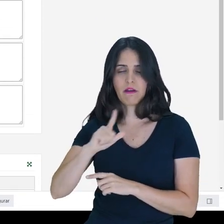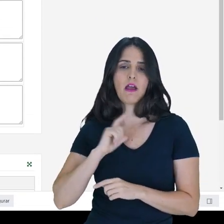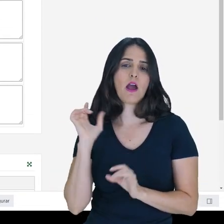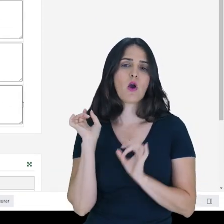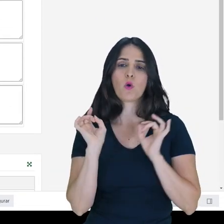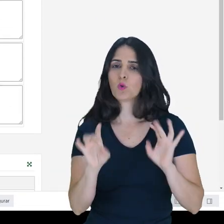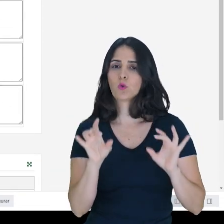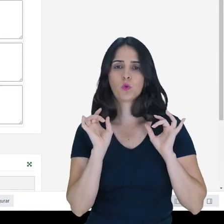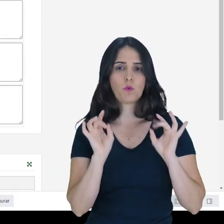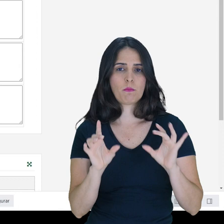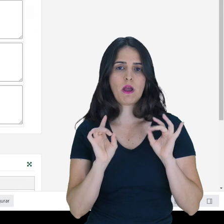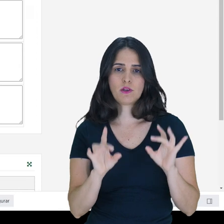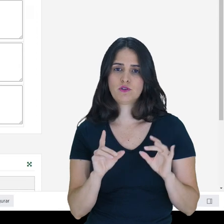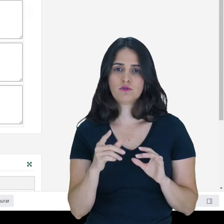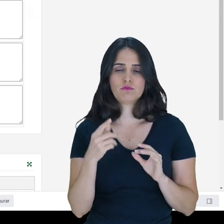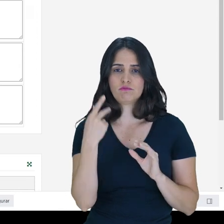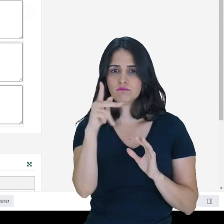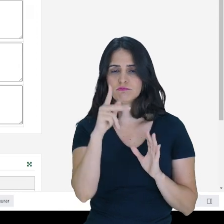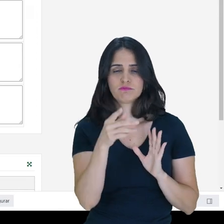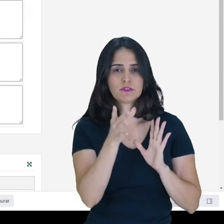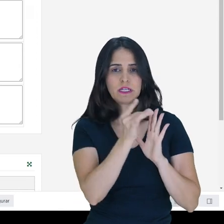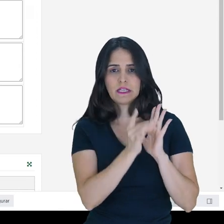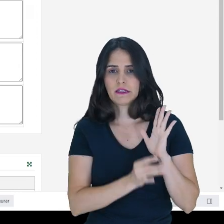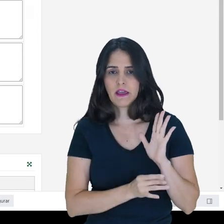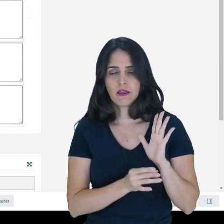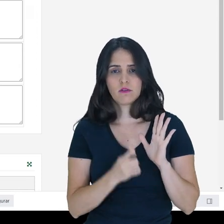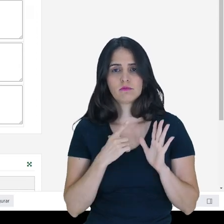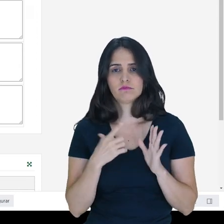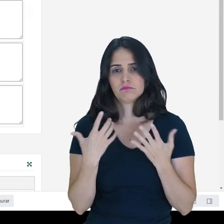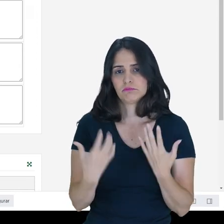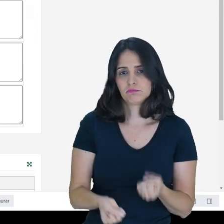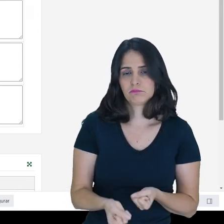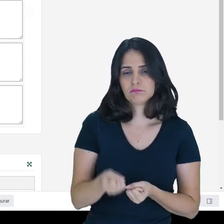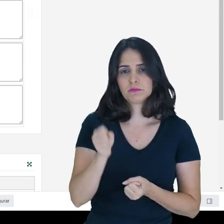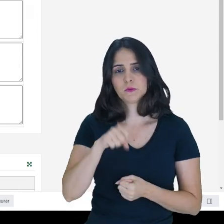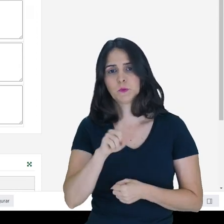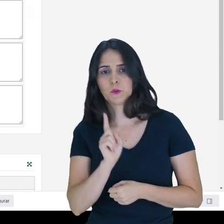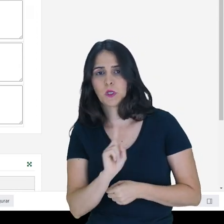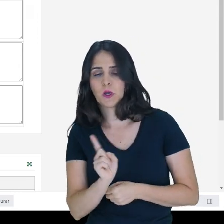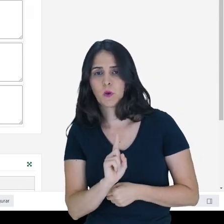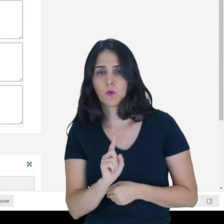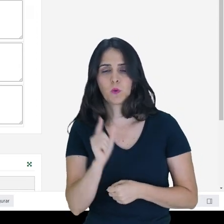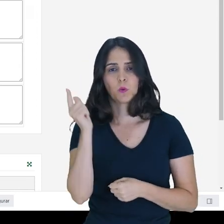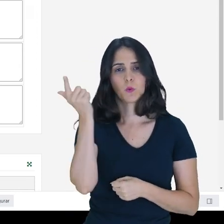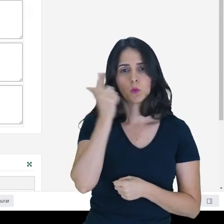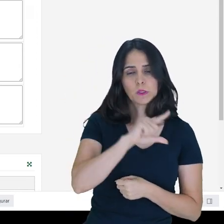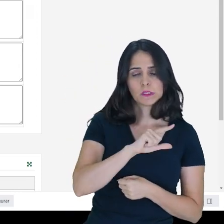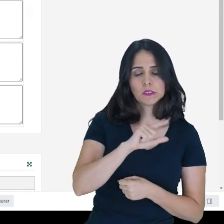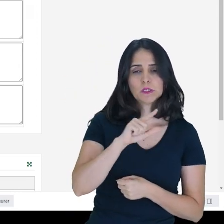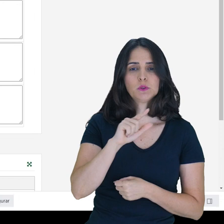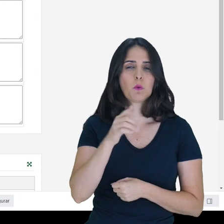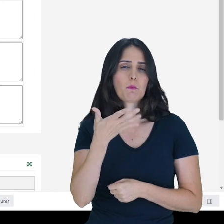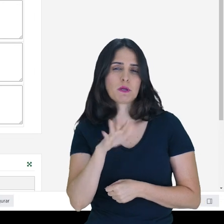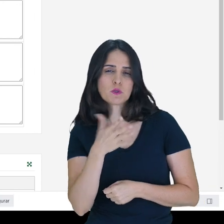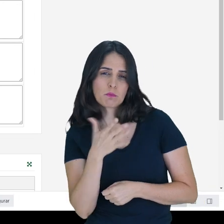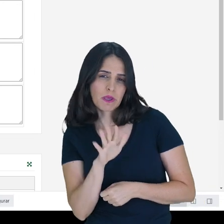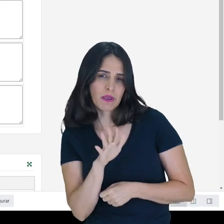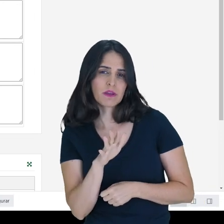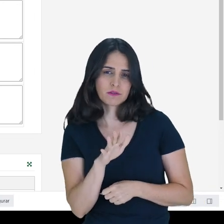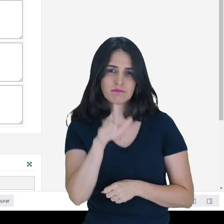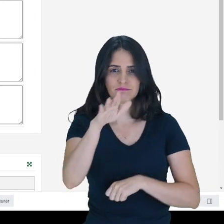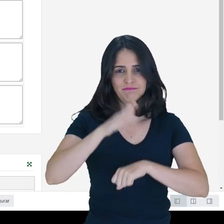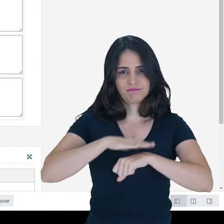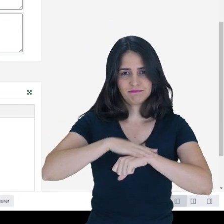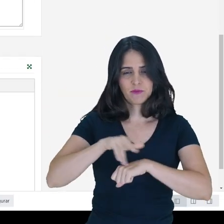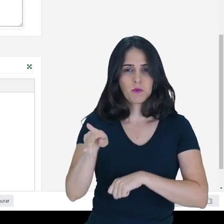de acordo com os critérios que você marca aqui como atendidos ou atendidos parcialmente ou não atendidos ou